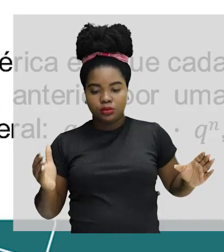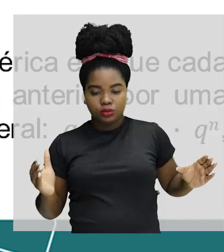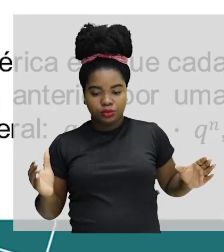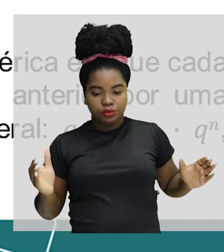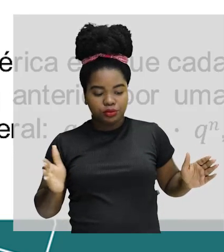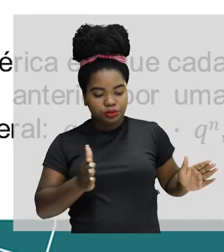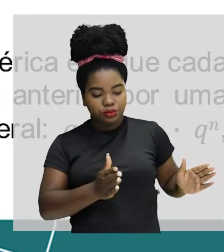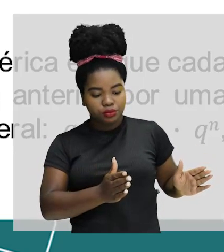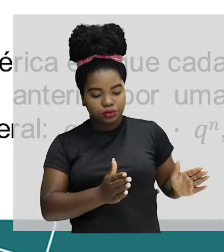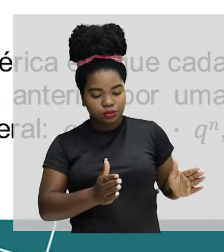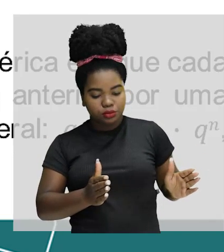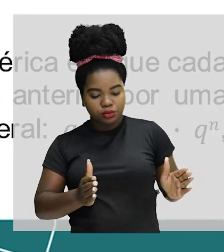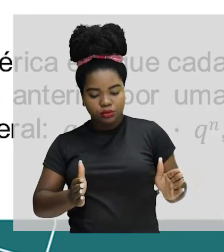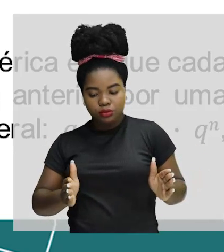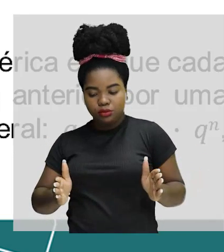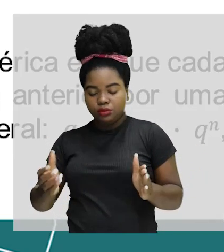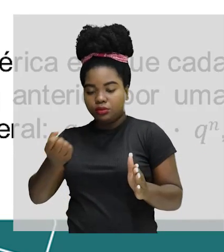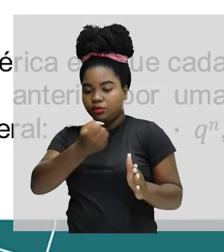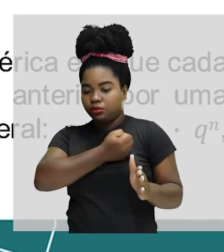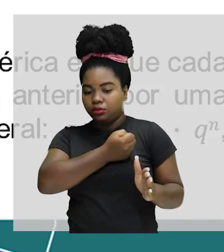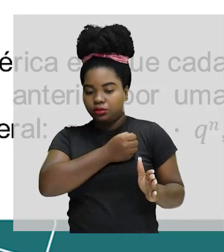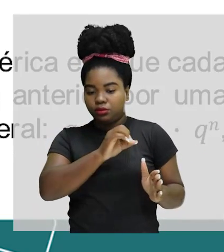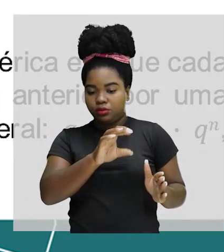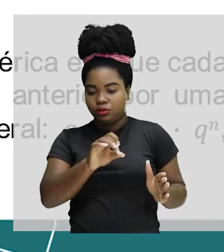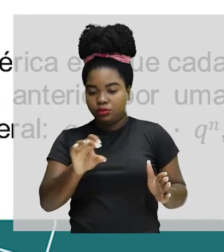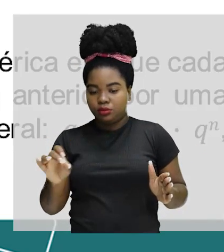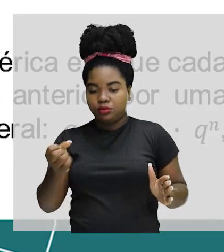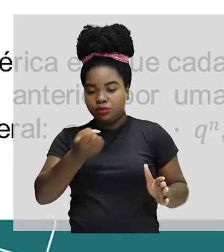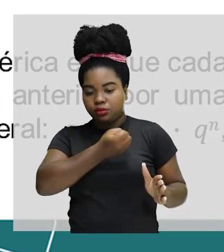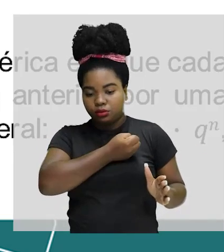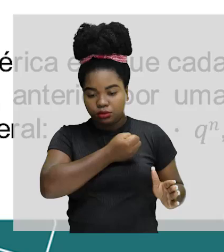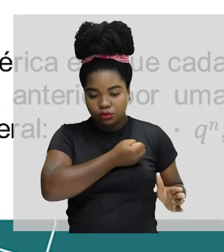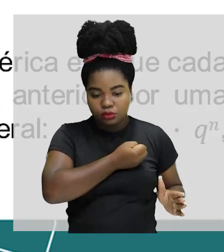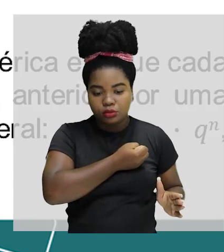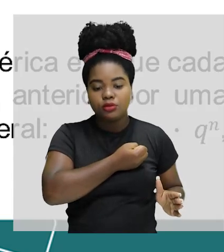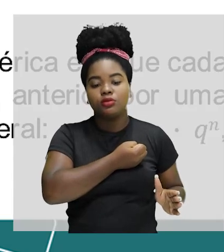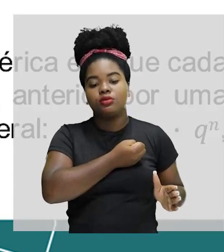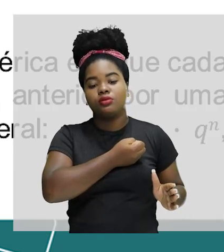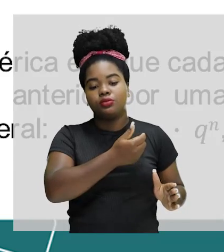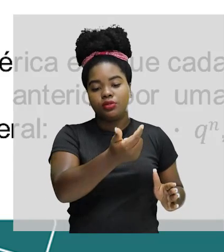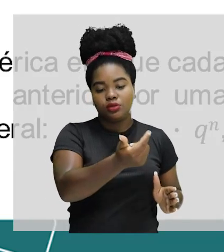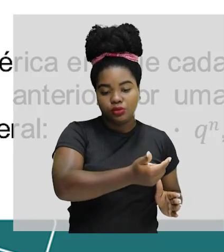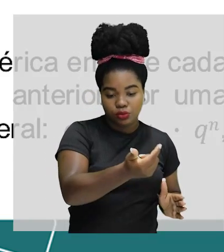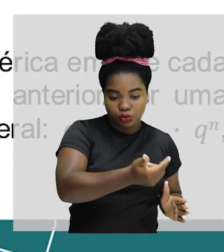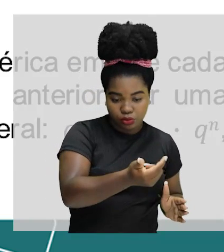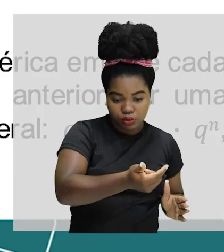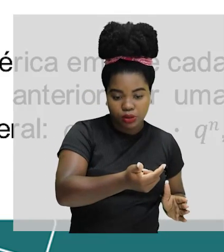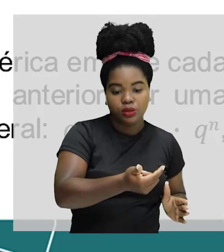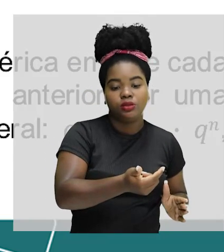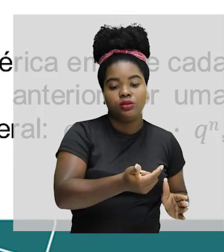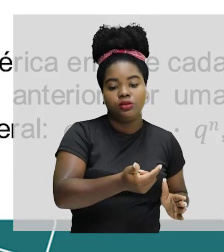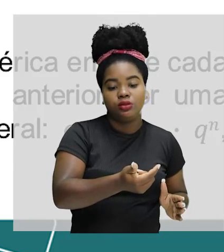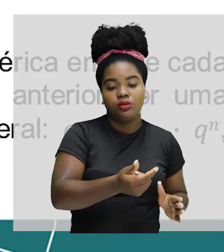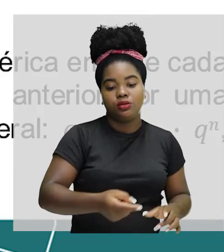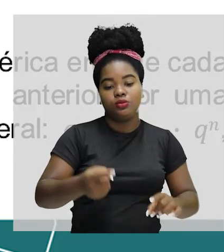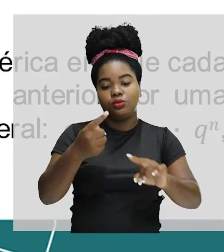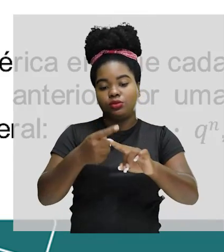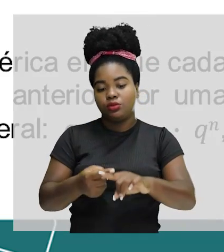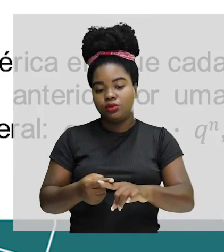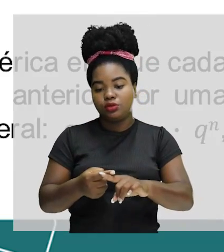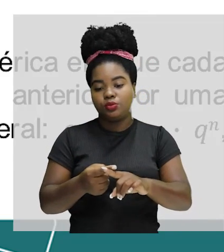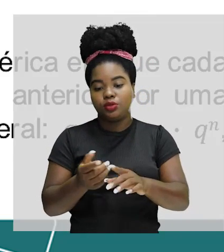uma sequência numérica em que cada termo, a partir do segundo, é obtido multiplicando-se